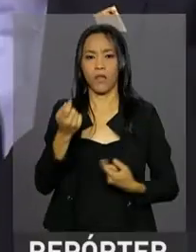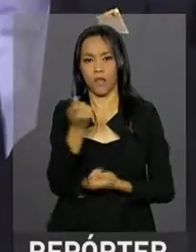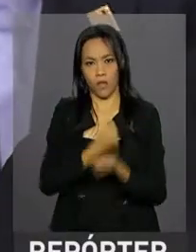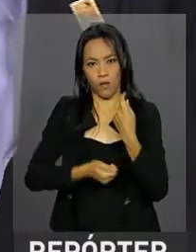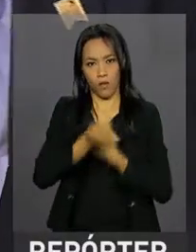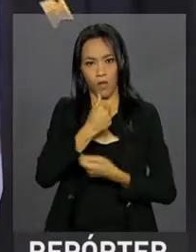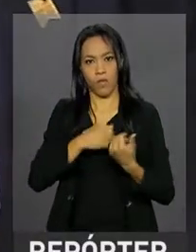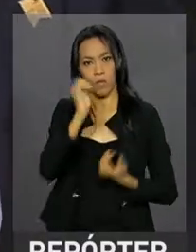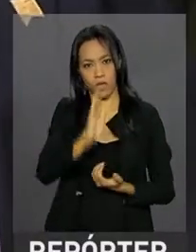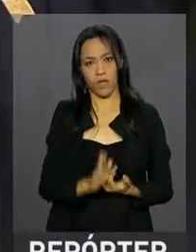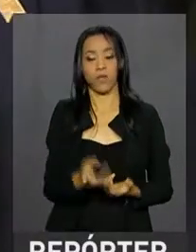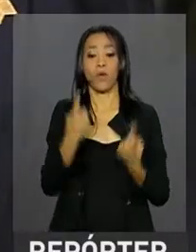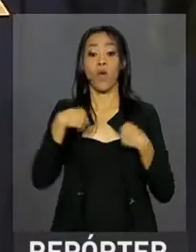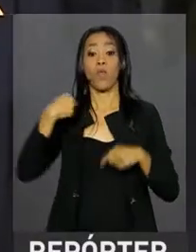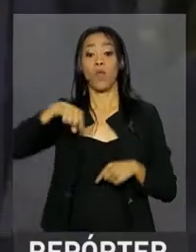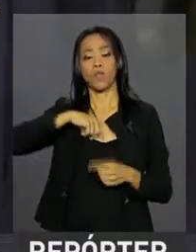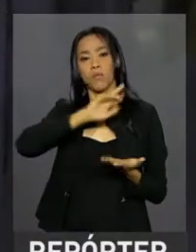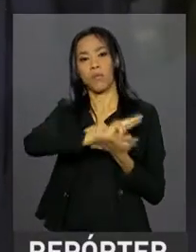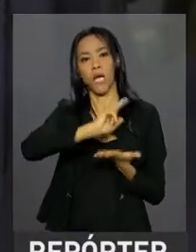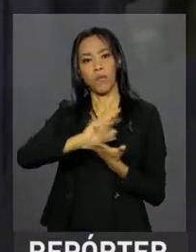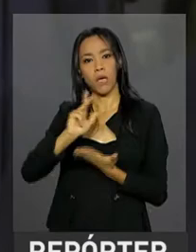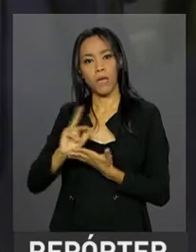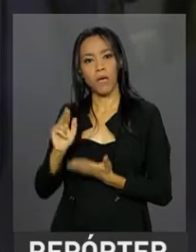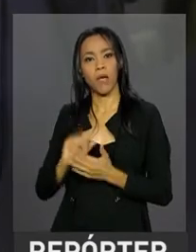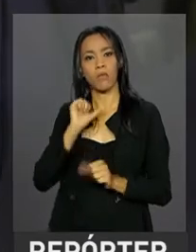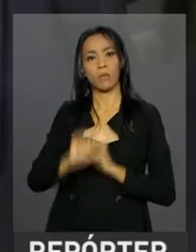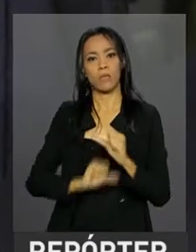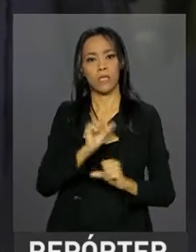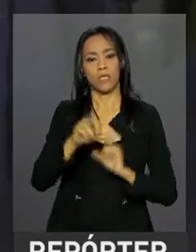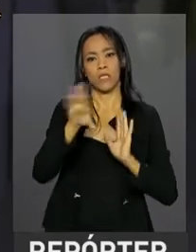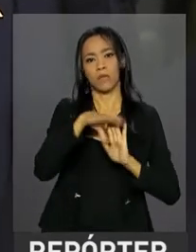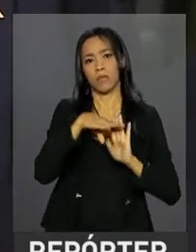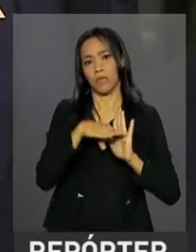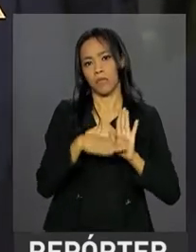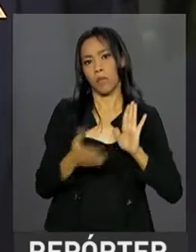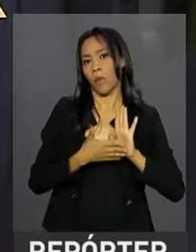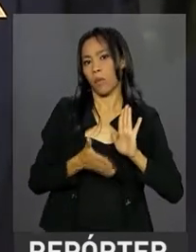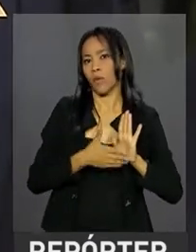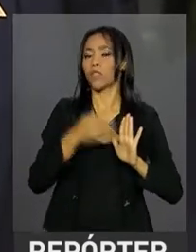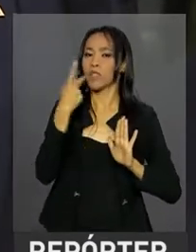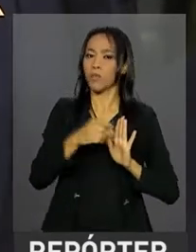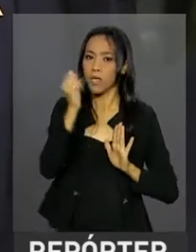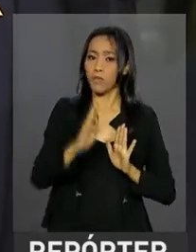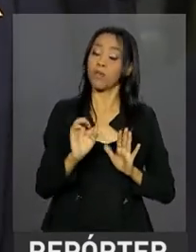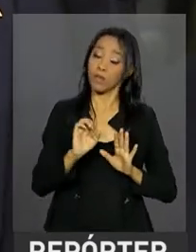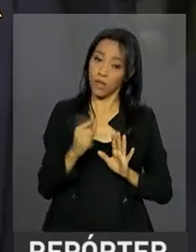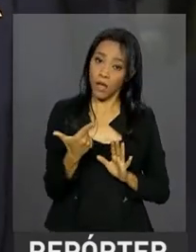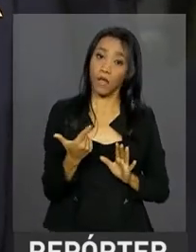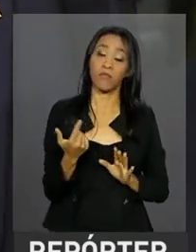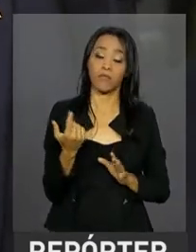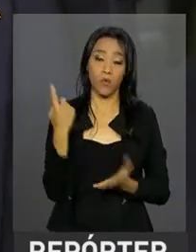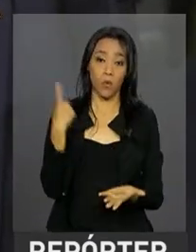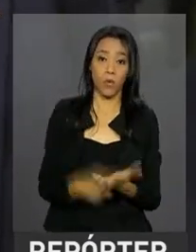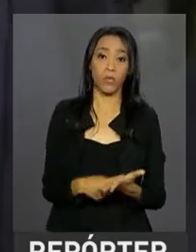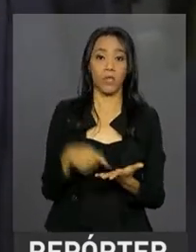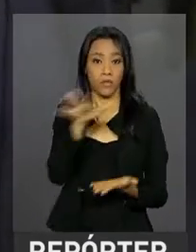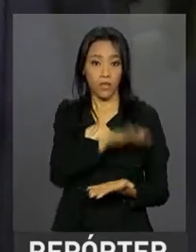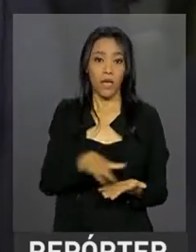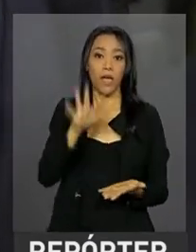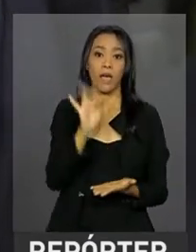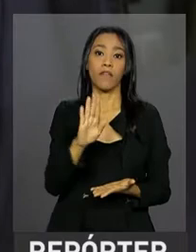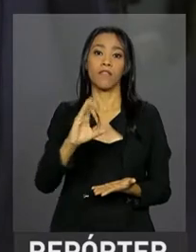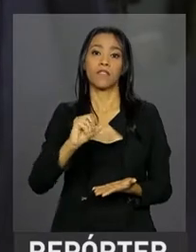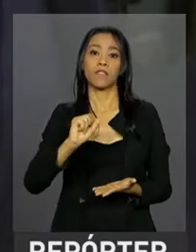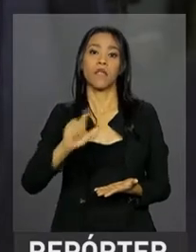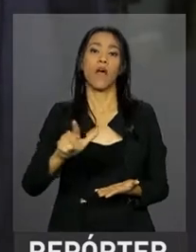estamos fazendo as reformas essenciais para o Estado brasileiro. Em primeiro lugar, com a responsabilidade fiscal. Você veja o teto dos